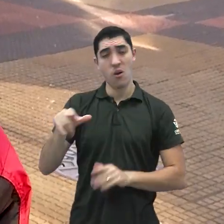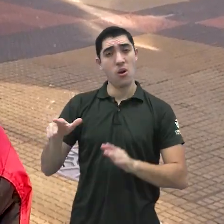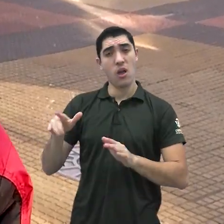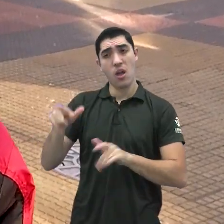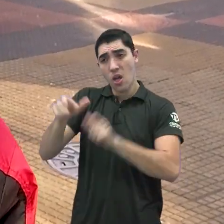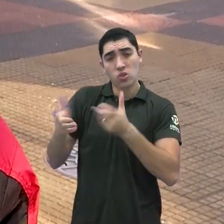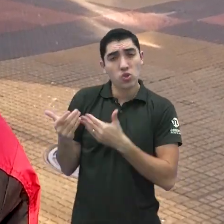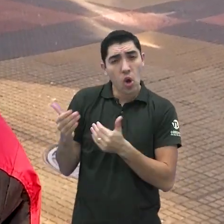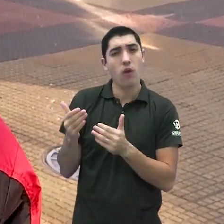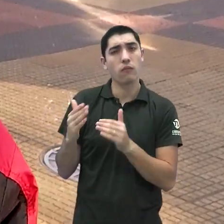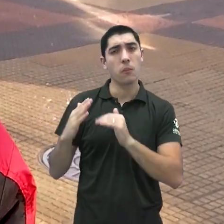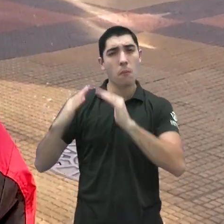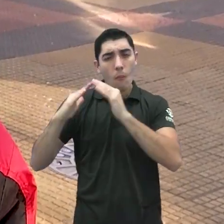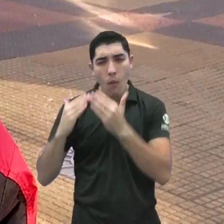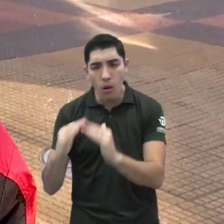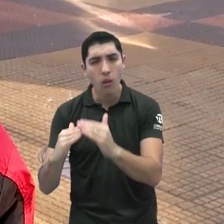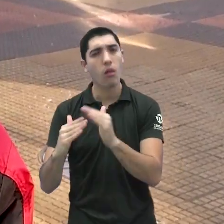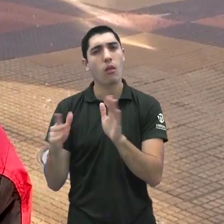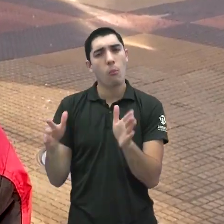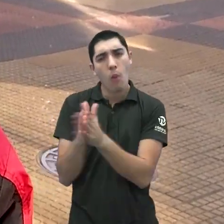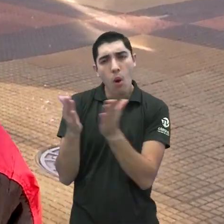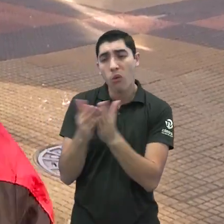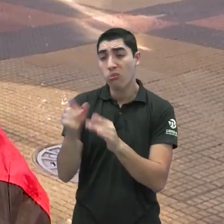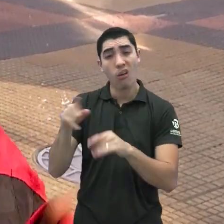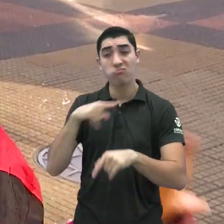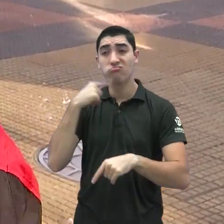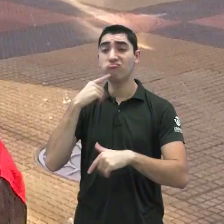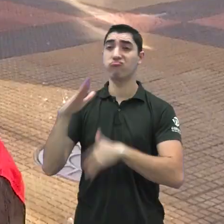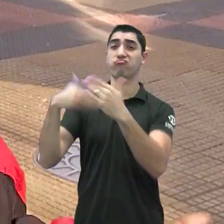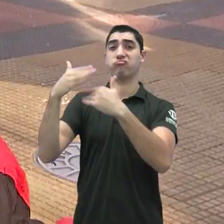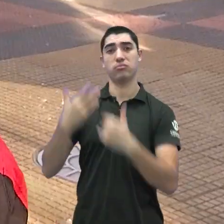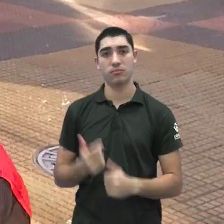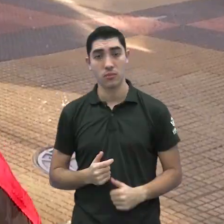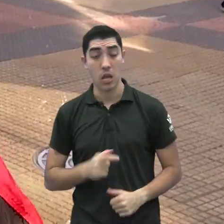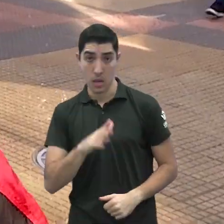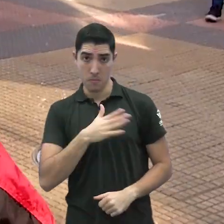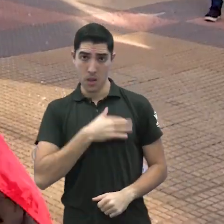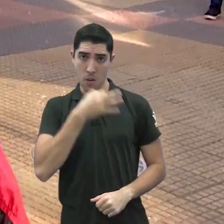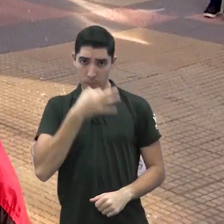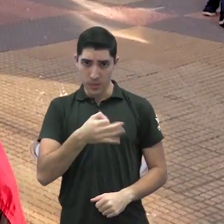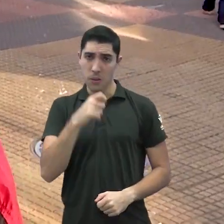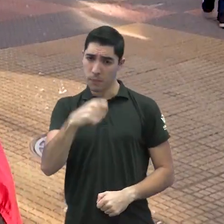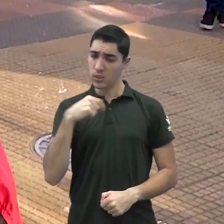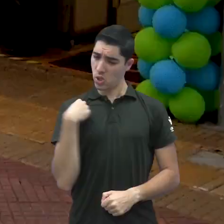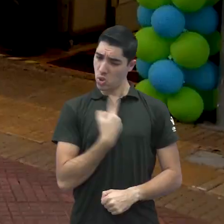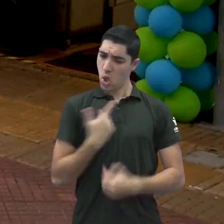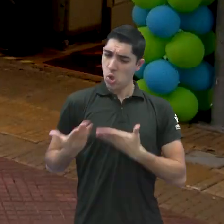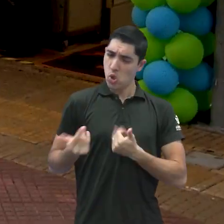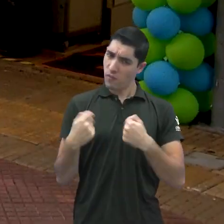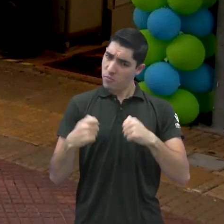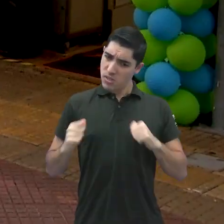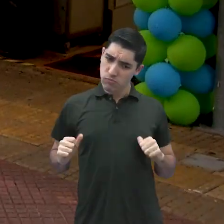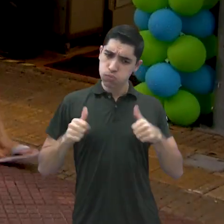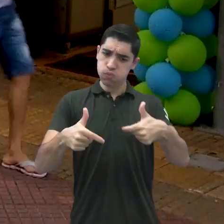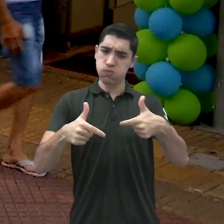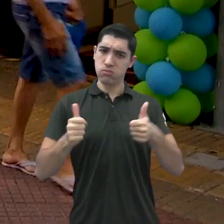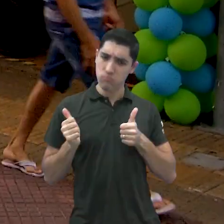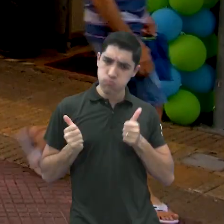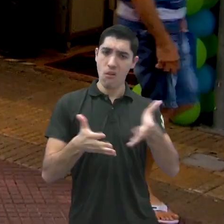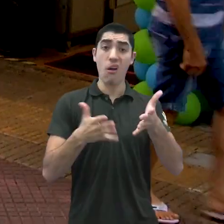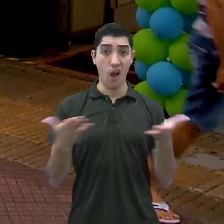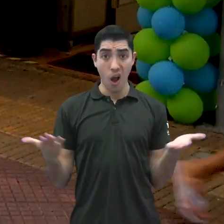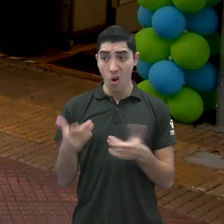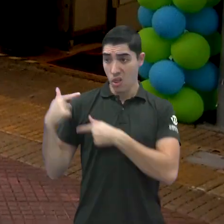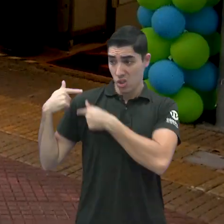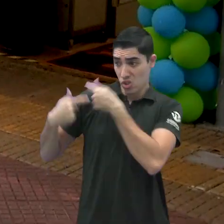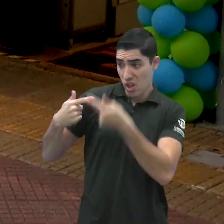periferia, porque acaba que eles não têm a oportunidade de pessoas que não crescem dentro das comunidades. Eu acho que precisa dar voz